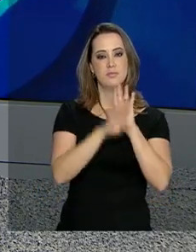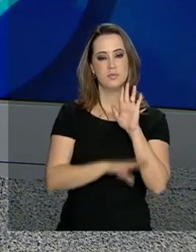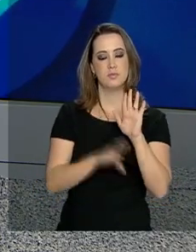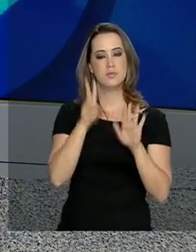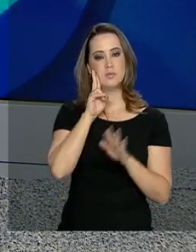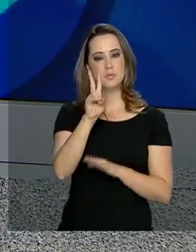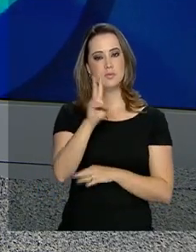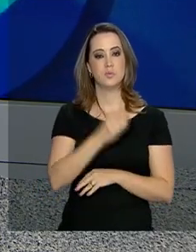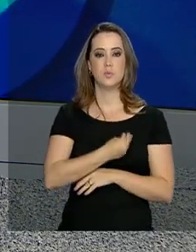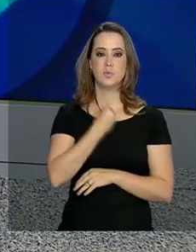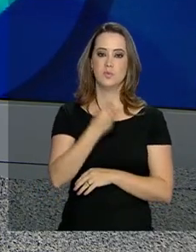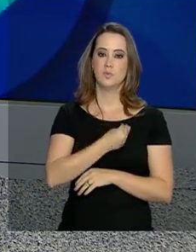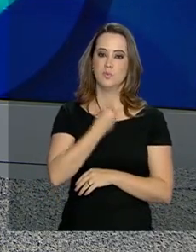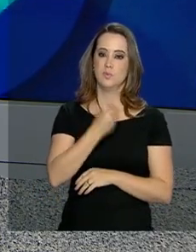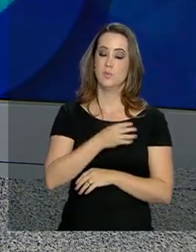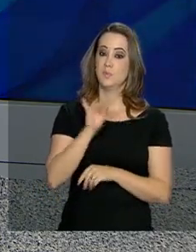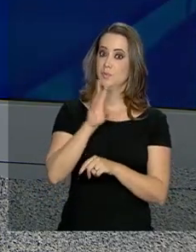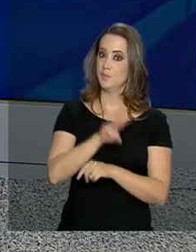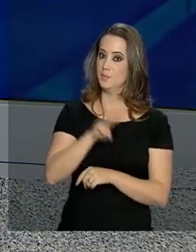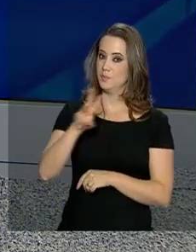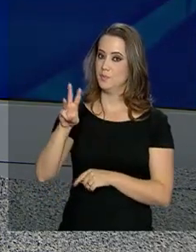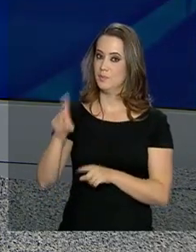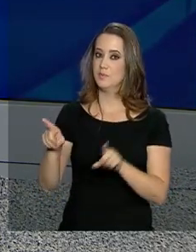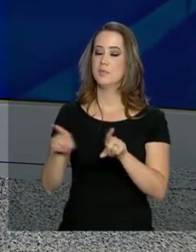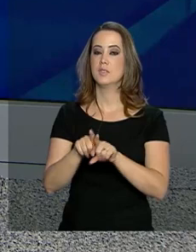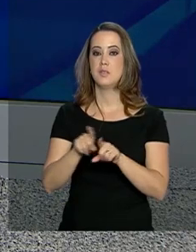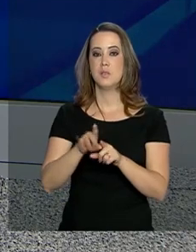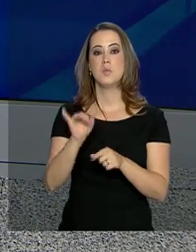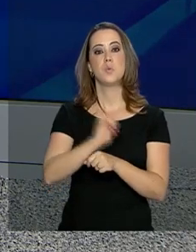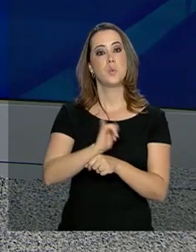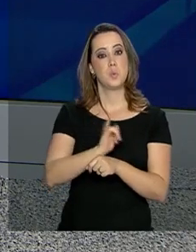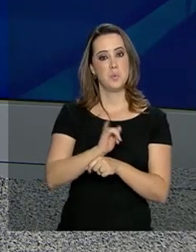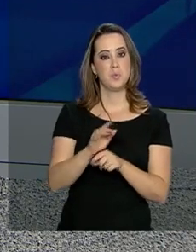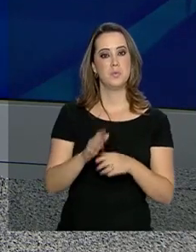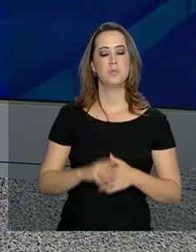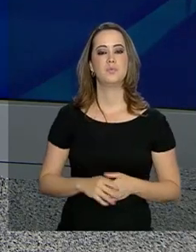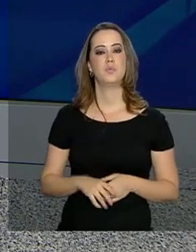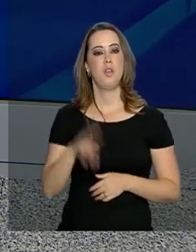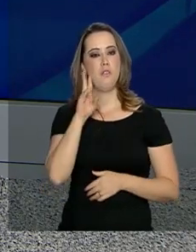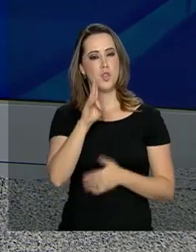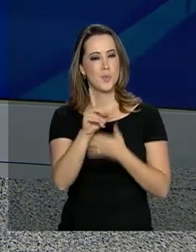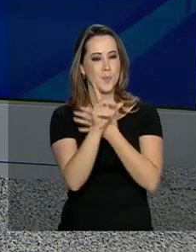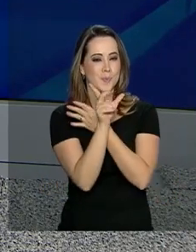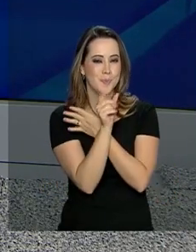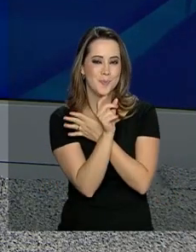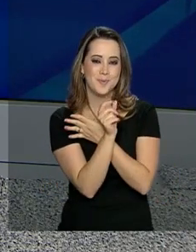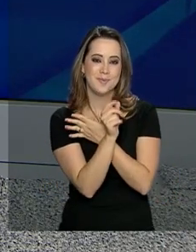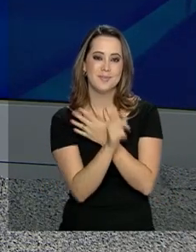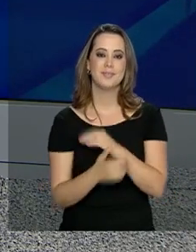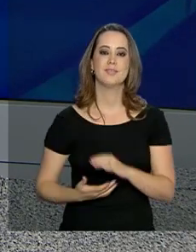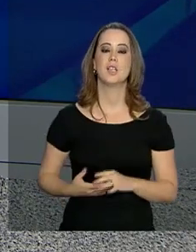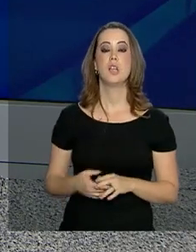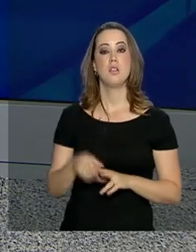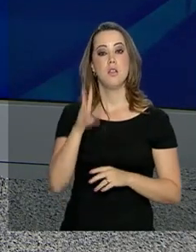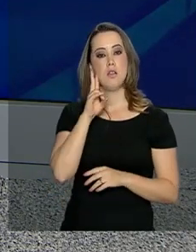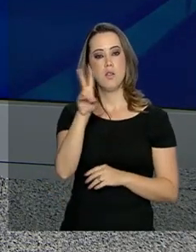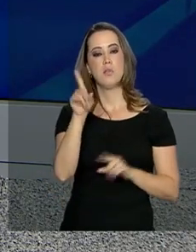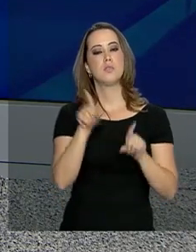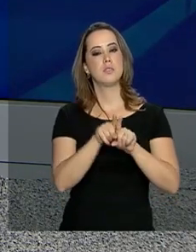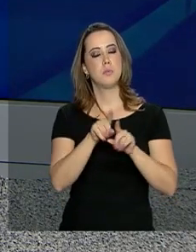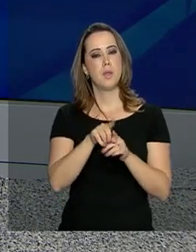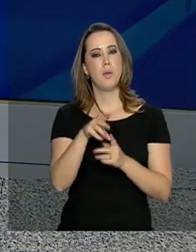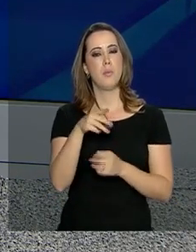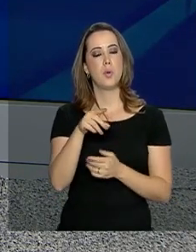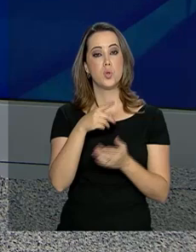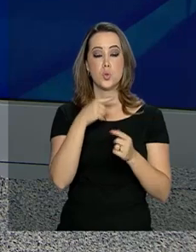Toda a nossa programação vai se acompanhar ao vivo pelo site da NBR e pelo canal no YouTube. Acesse também o nosso perfil no Twitter. E você pode